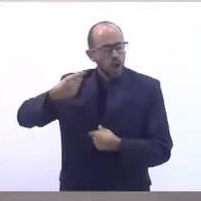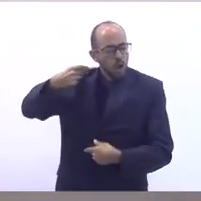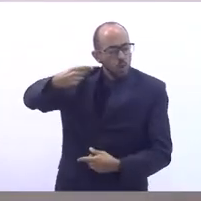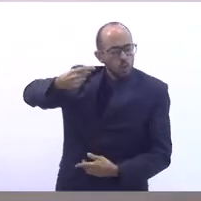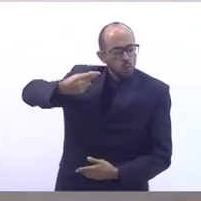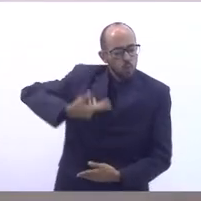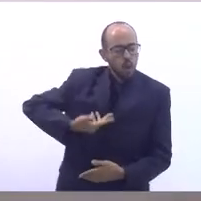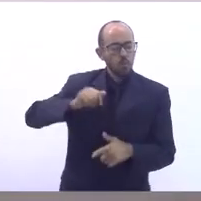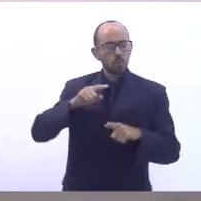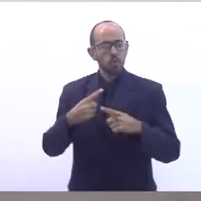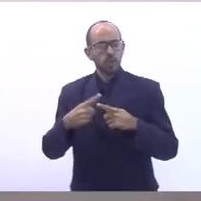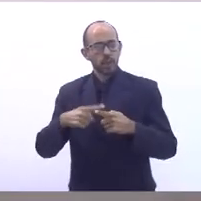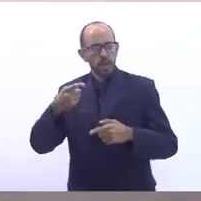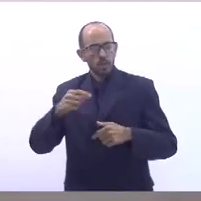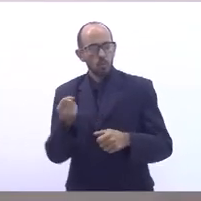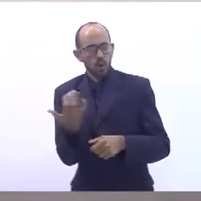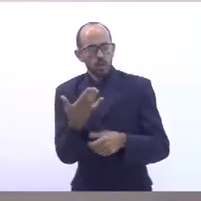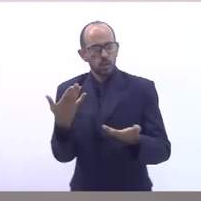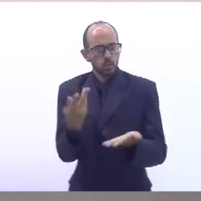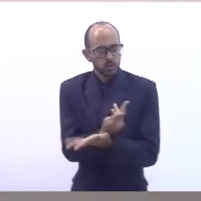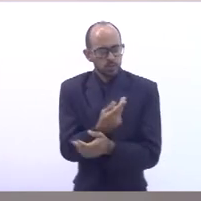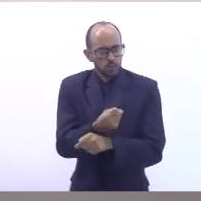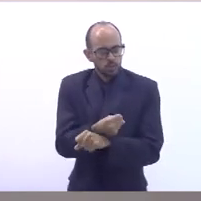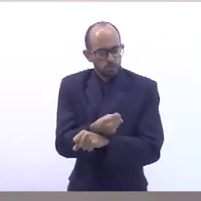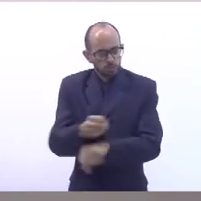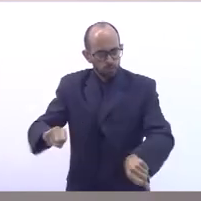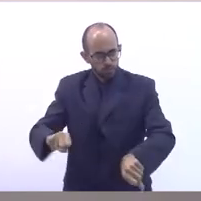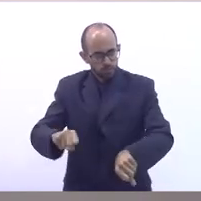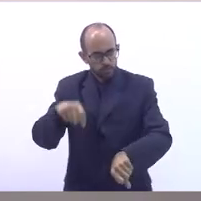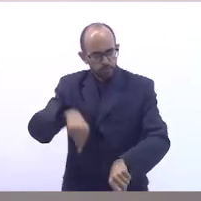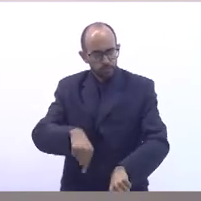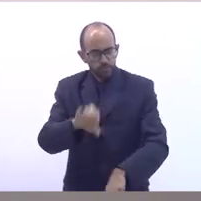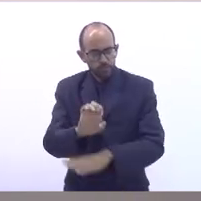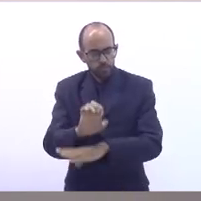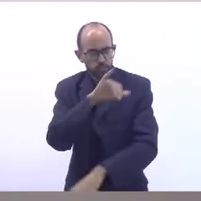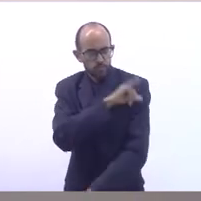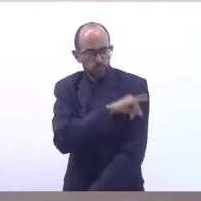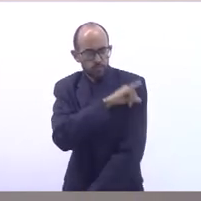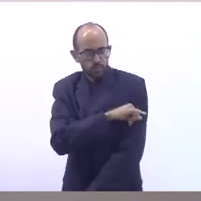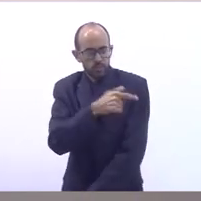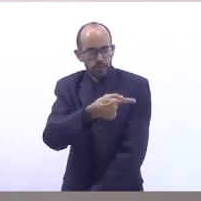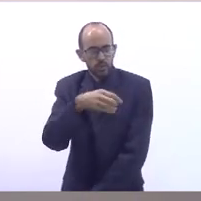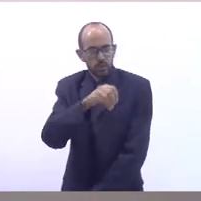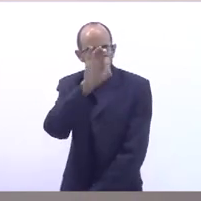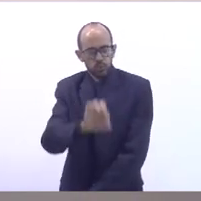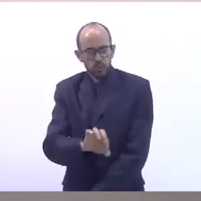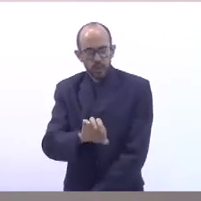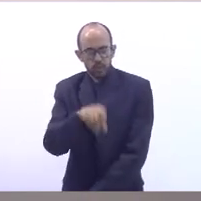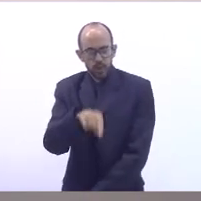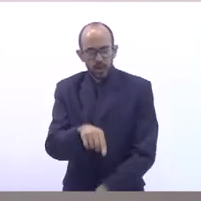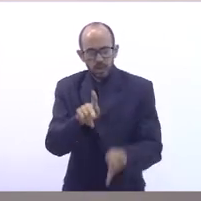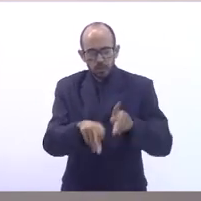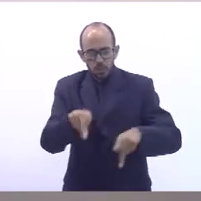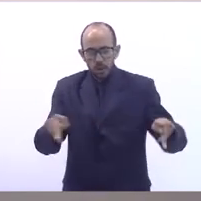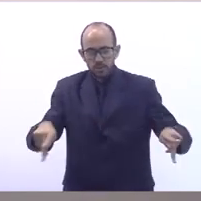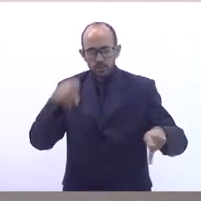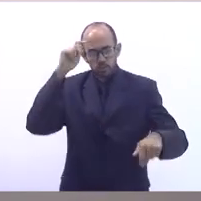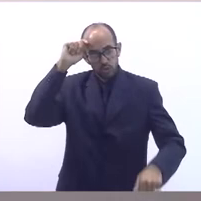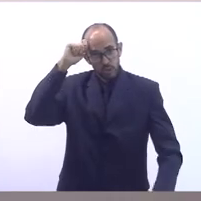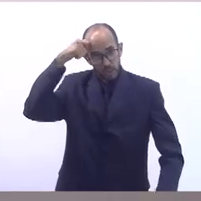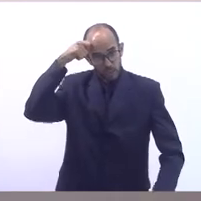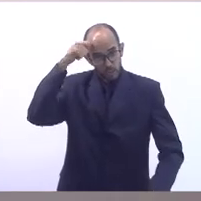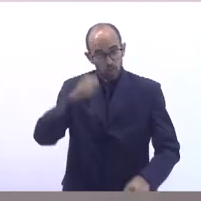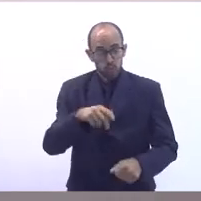tratando-se pois quando ocorreu a abolição da escravidão no estado do Rio de Janeiro setenta por cento da população era composta por pessoas negras